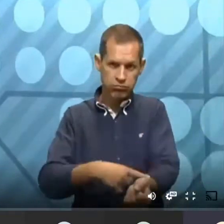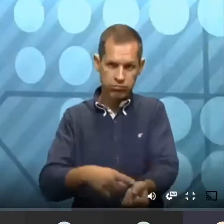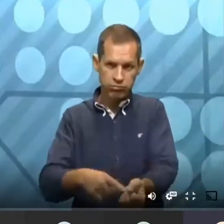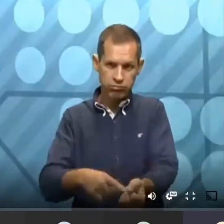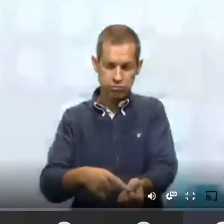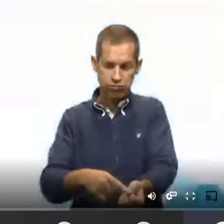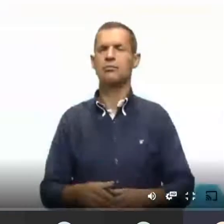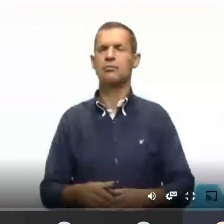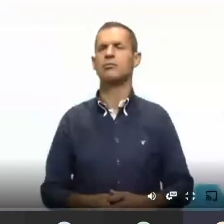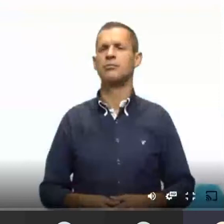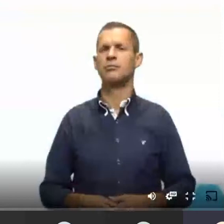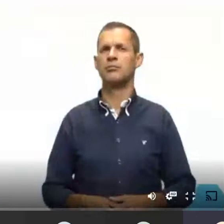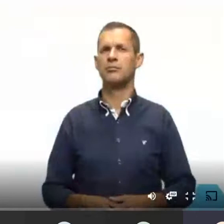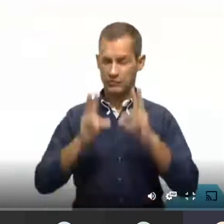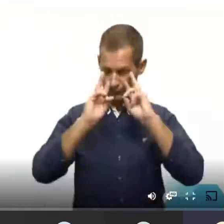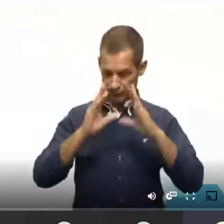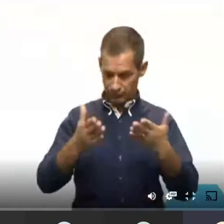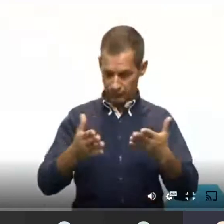slide.